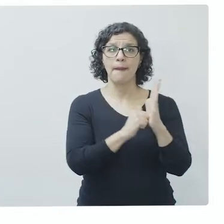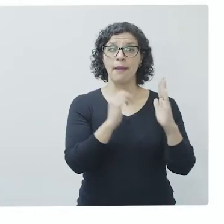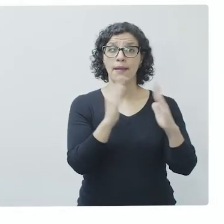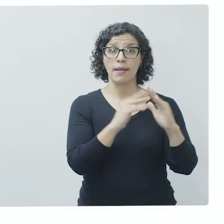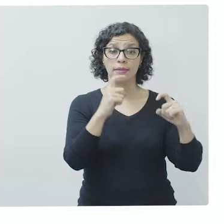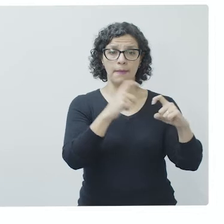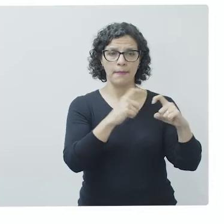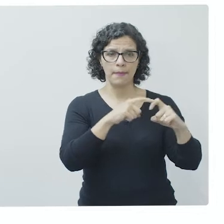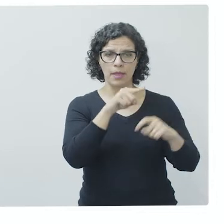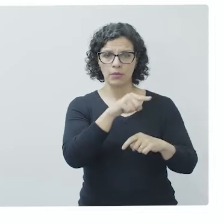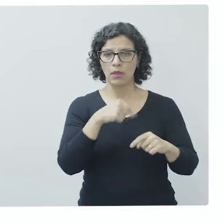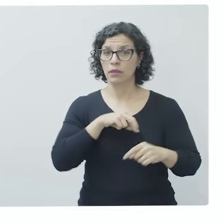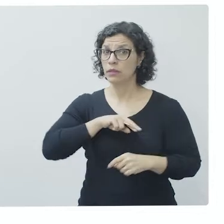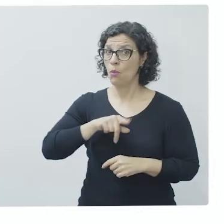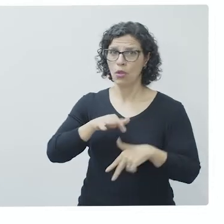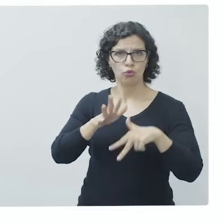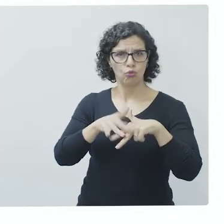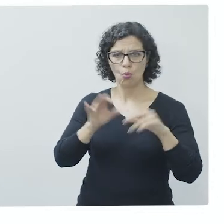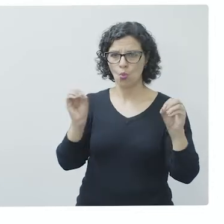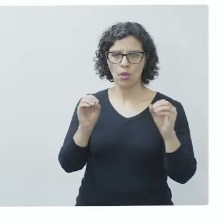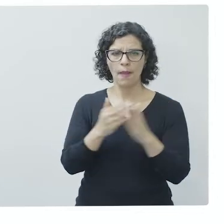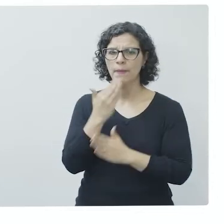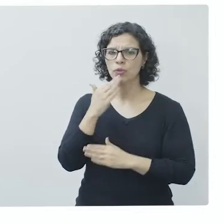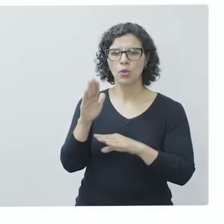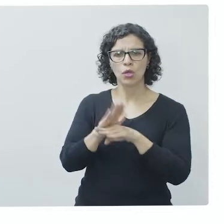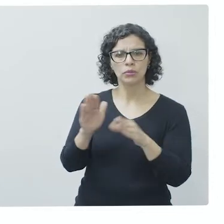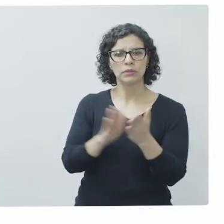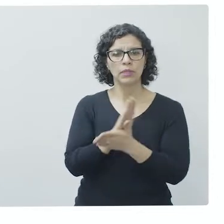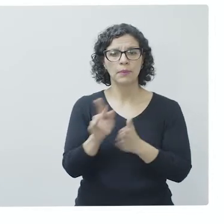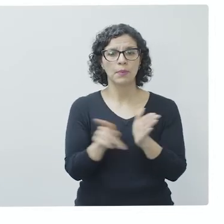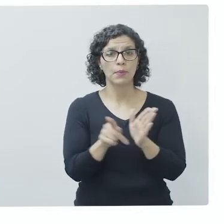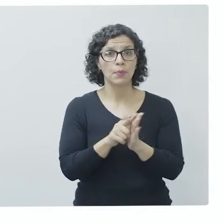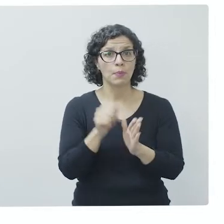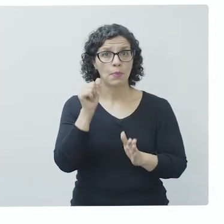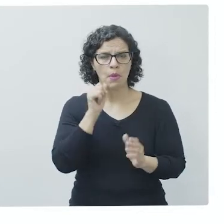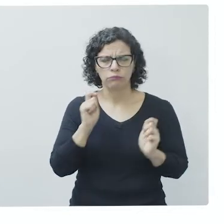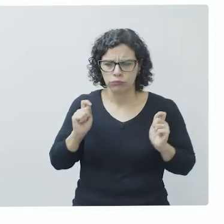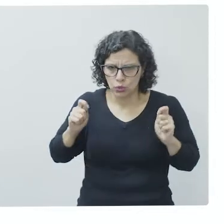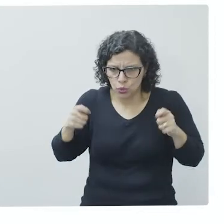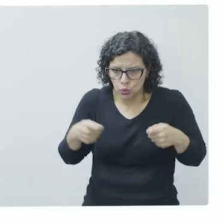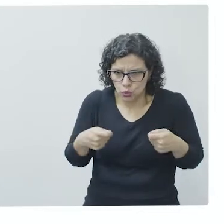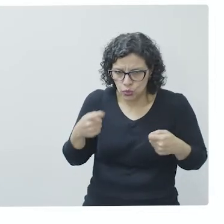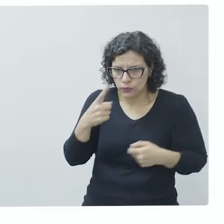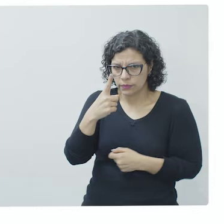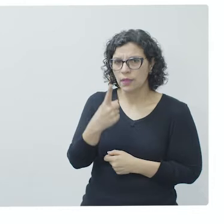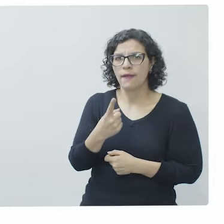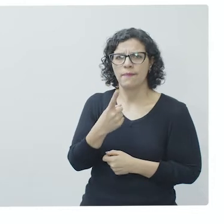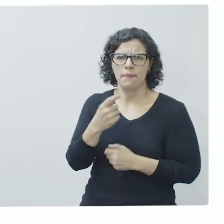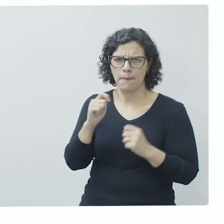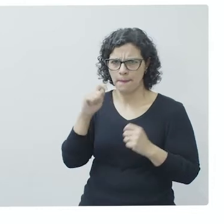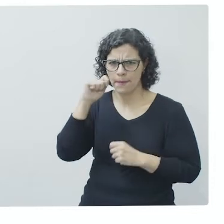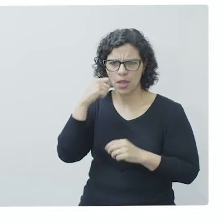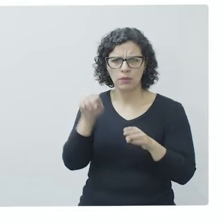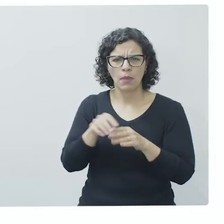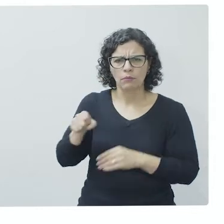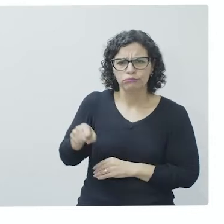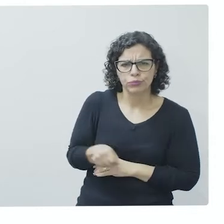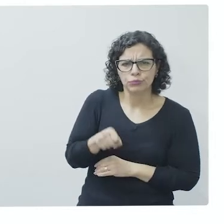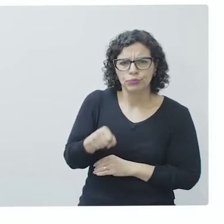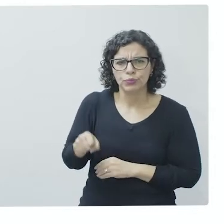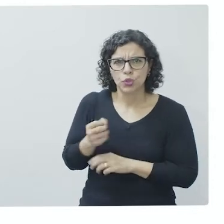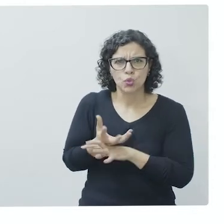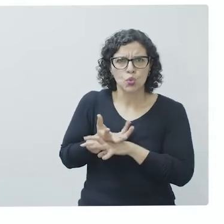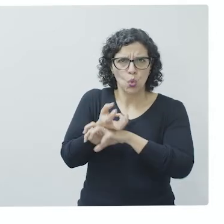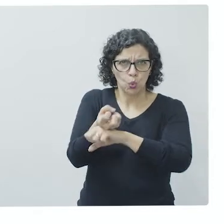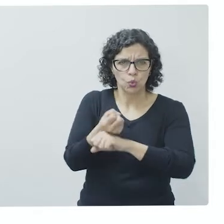médico. Dessa vez, não era nenhum doente pedindo ajuda. Era uma figura curva, vestindo uma capa escura, apoiada numa